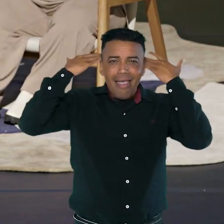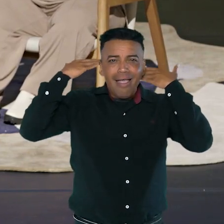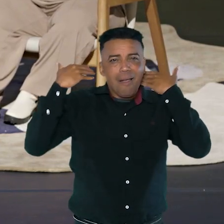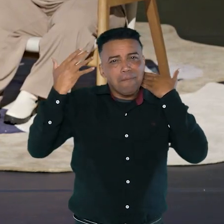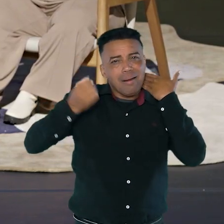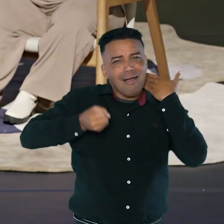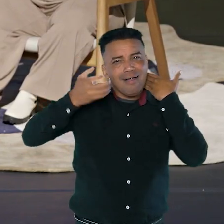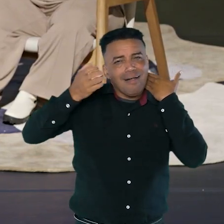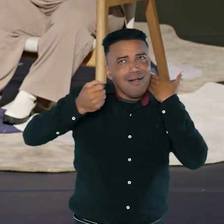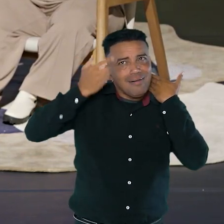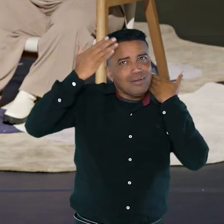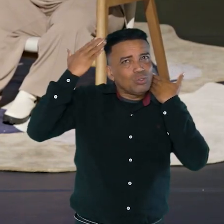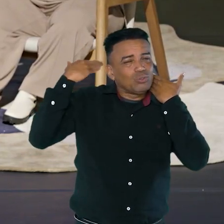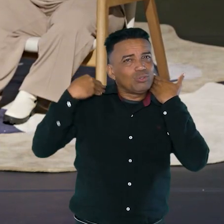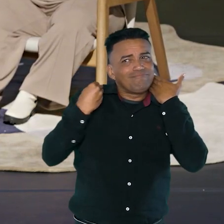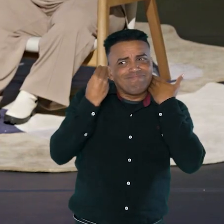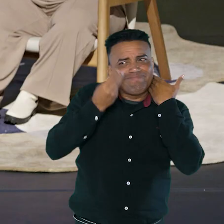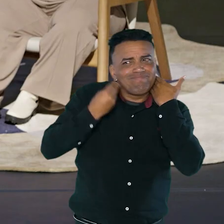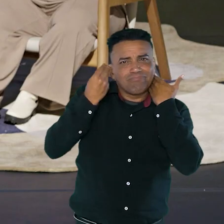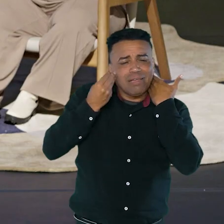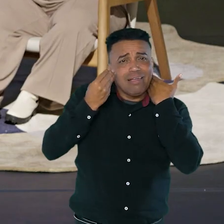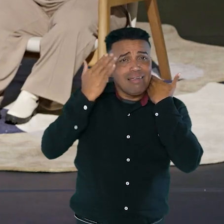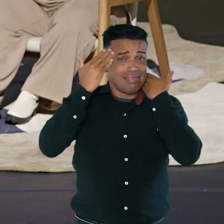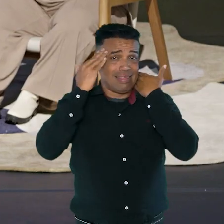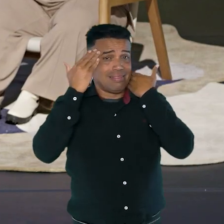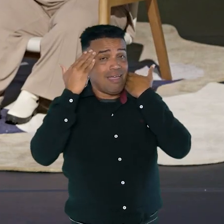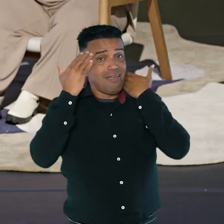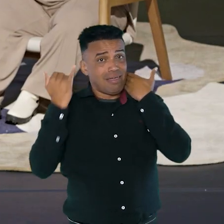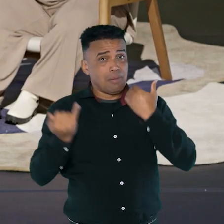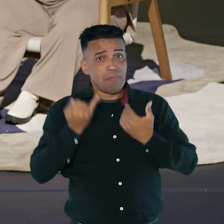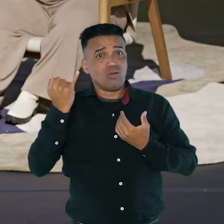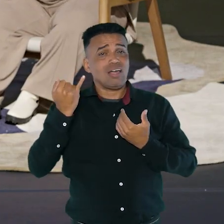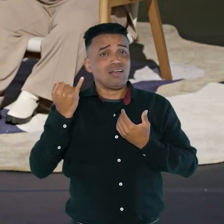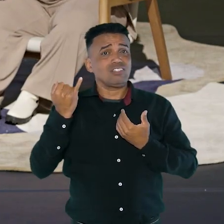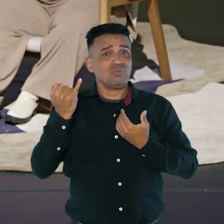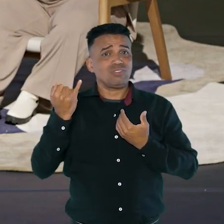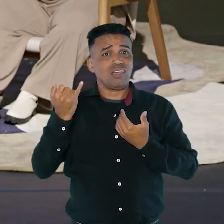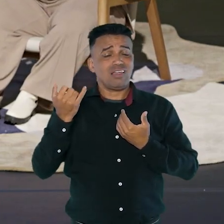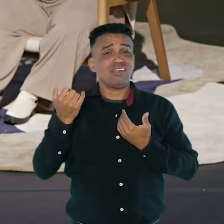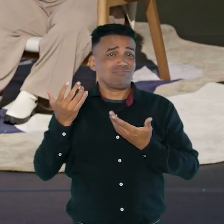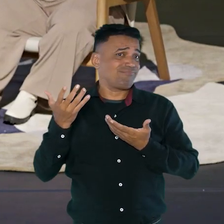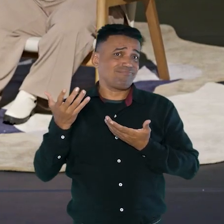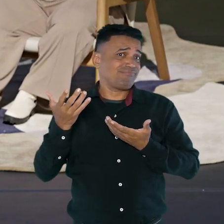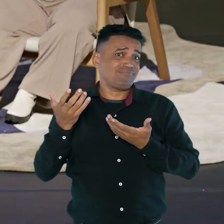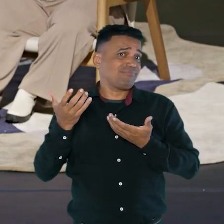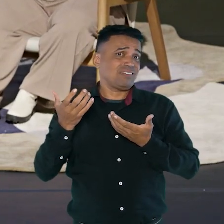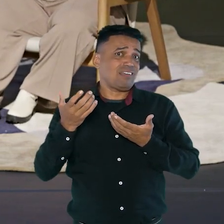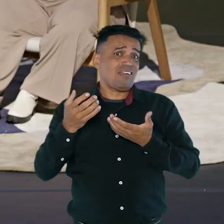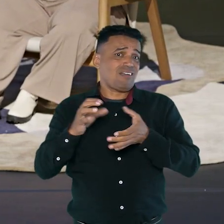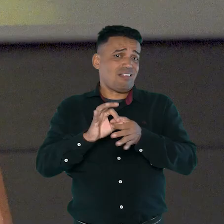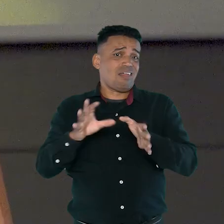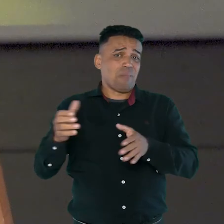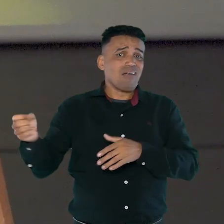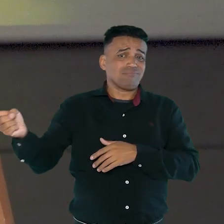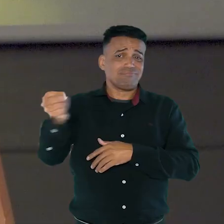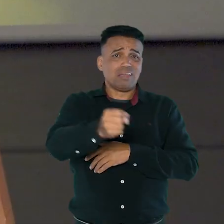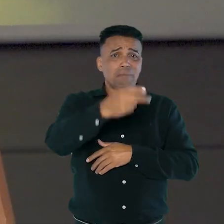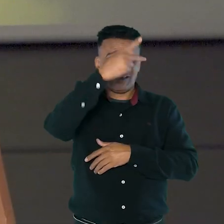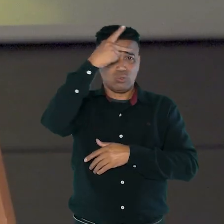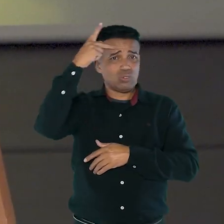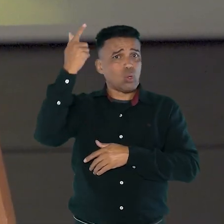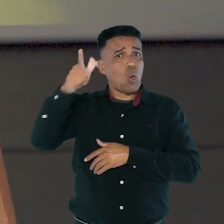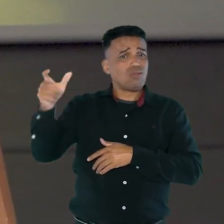chegando, e entender que, às vezes, é importante a gente ceder espaço para outras vozes também cantarem